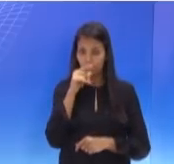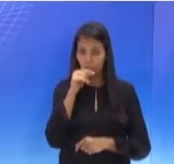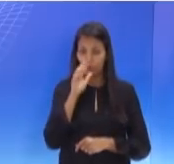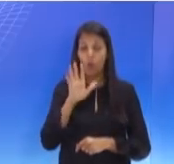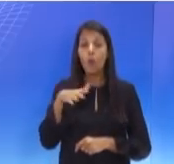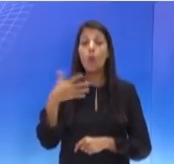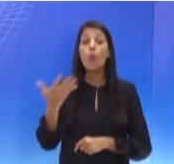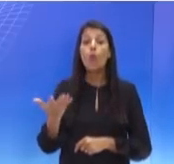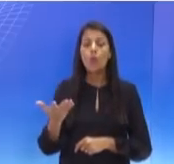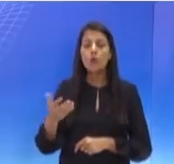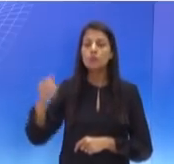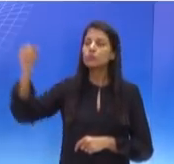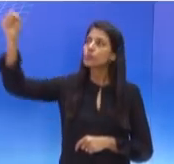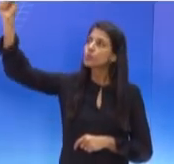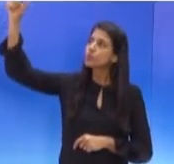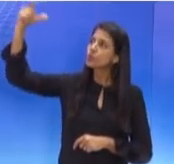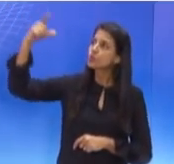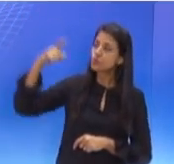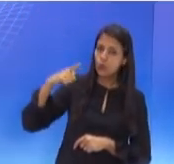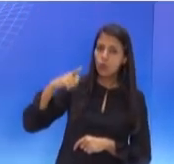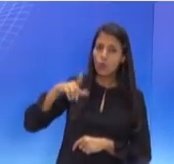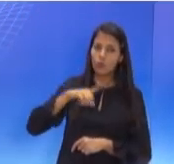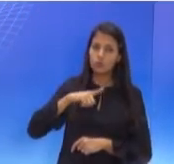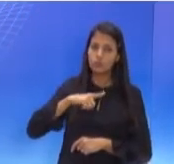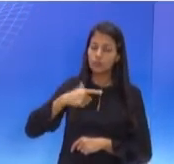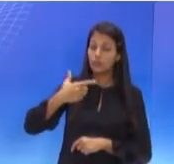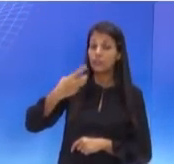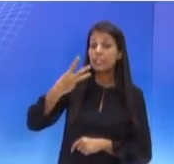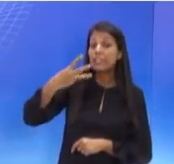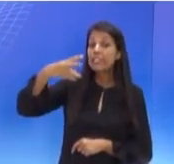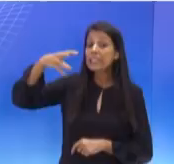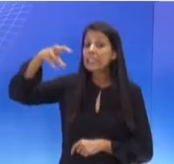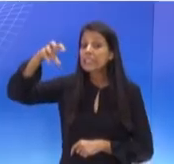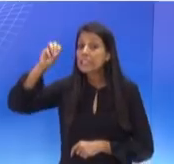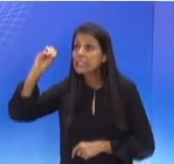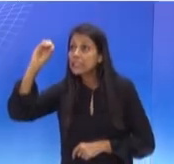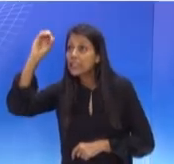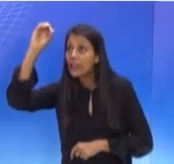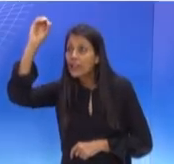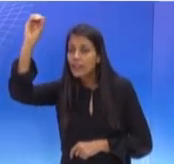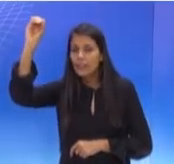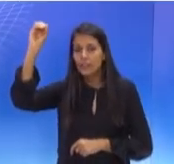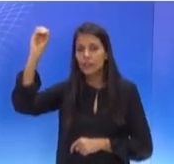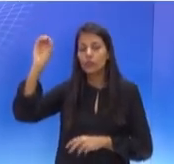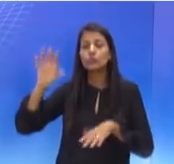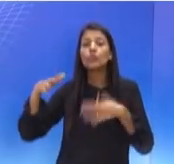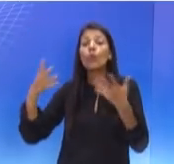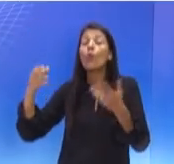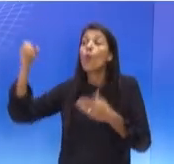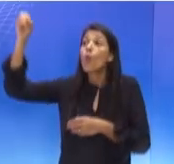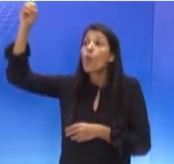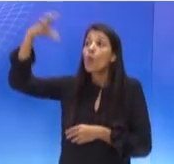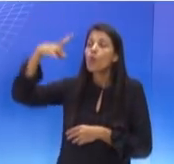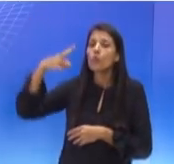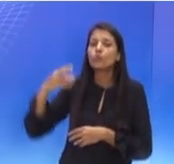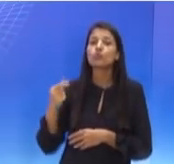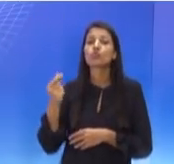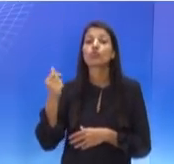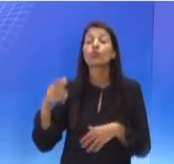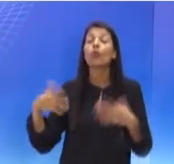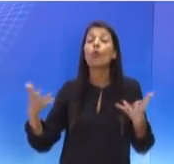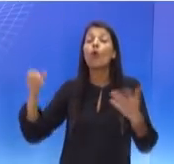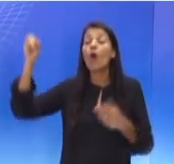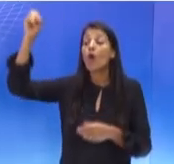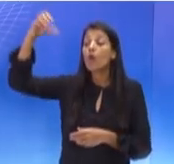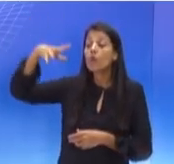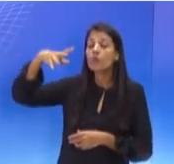essa inclinação do Sol for de 30 graus, qual vai ser o valor da luminosidade? Aí ele dá aí, ó, 33% na